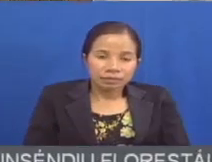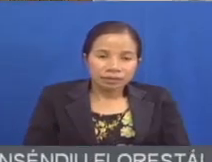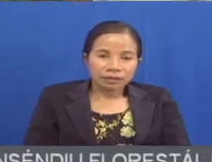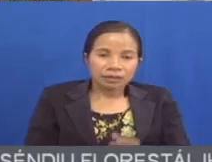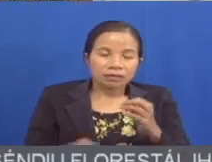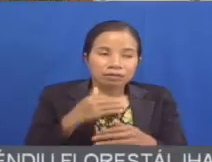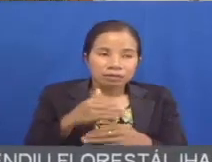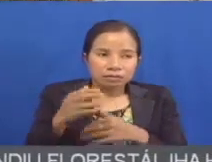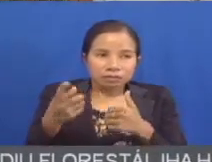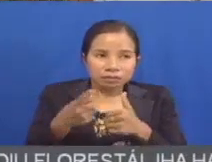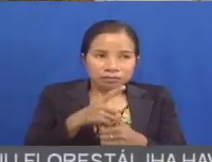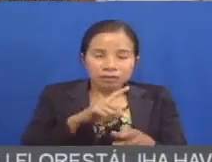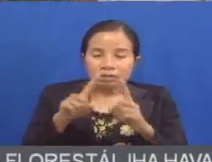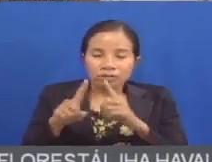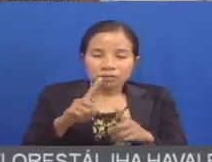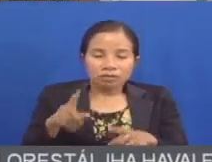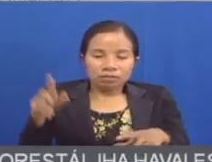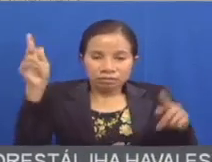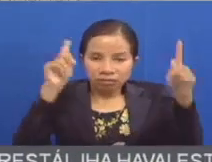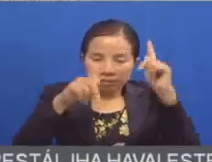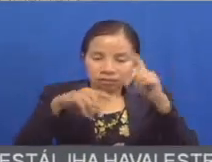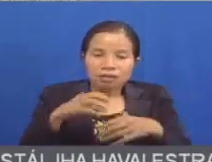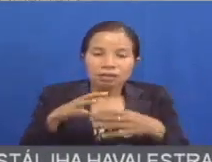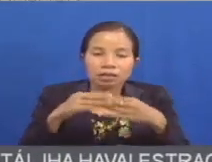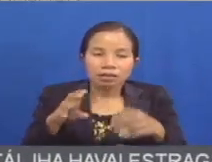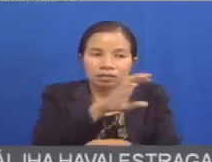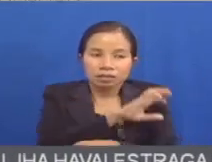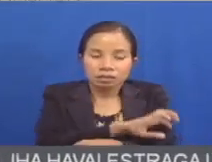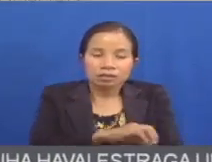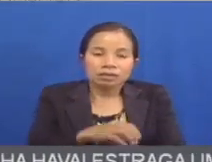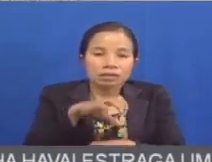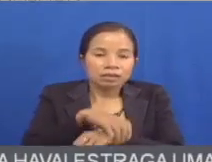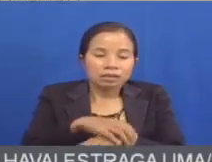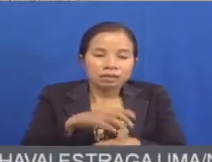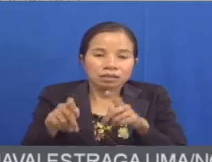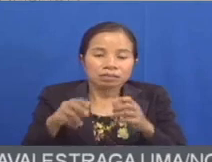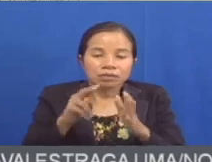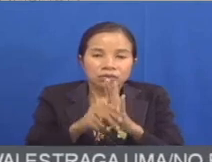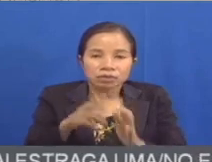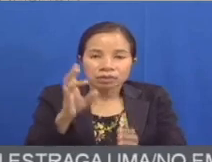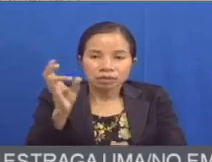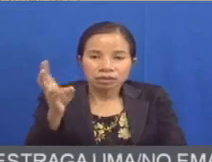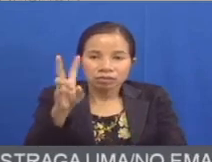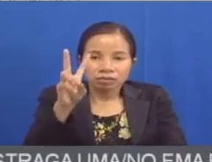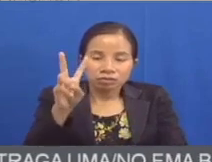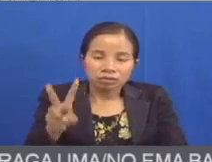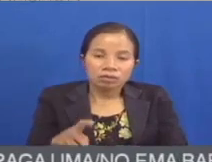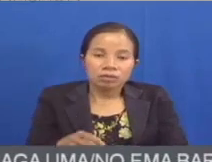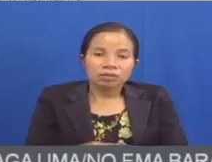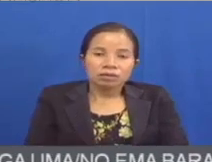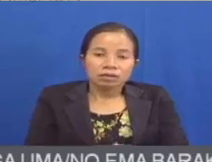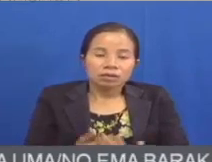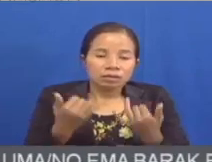Entretanto, processo primeiro interrogatório, ba caso nebe autoridade de segurança detengo na arguido durante horas hito no Lura Centrua, no